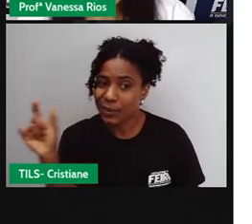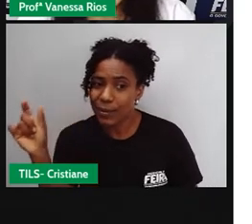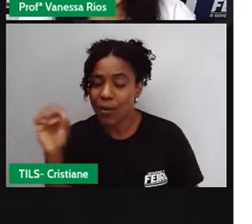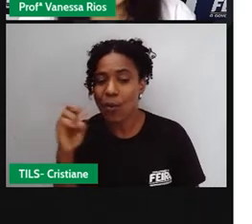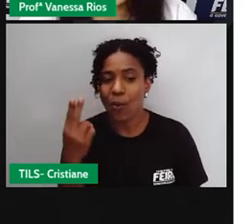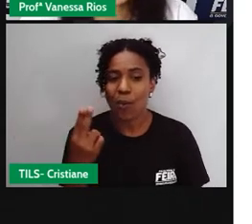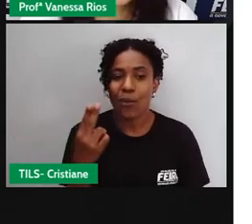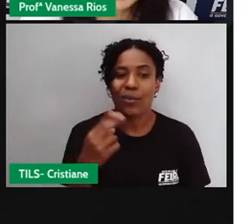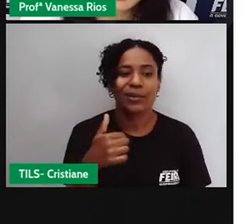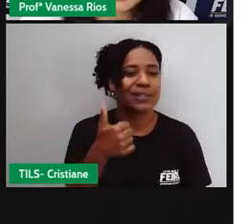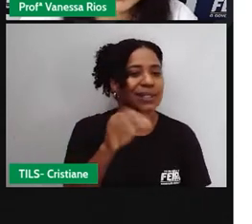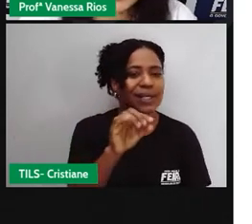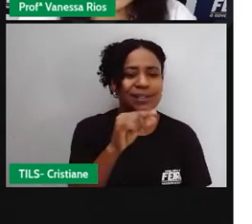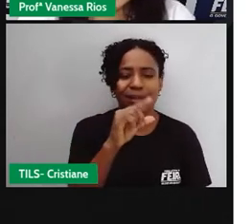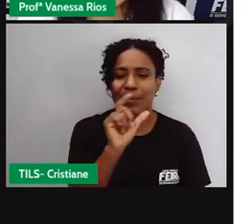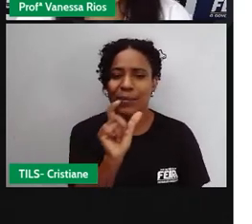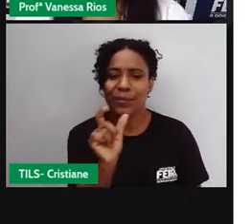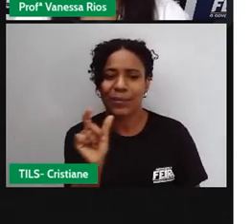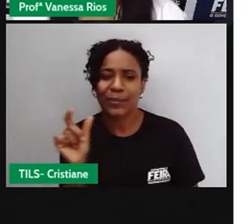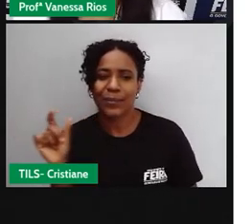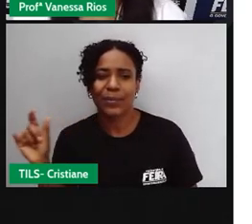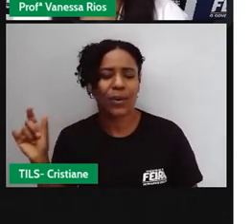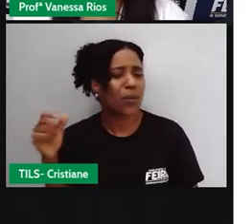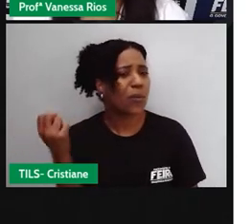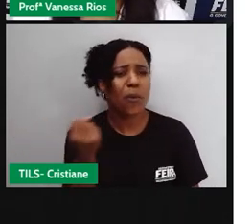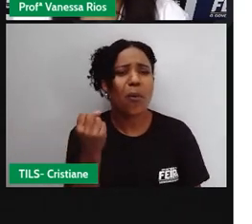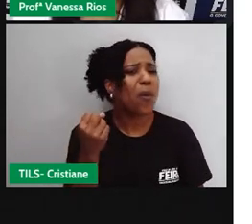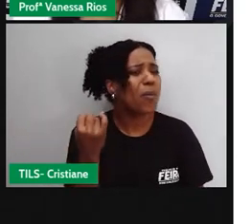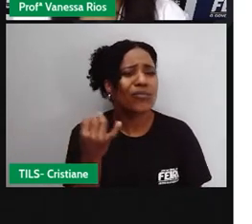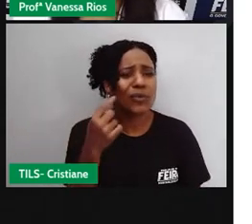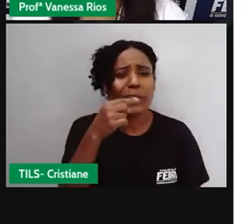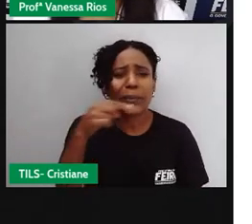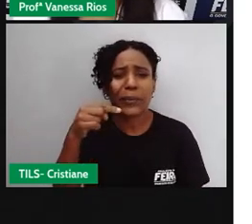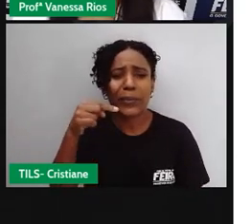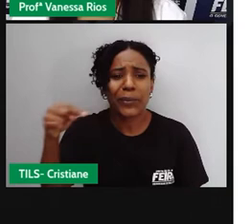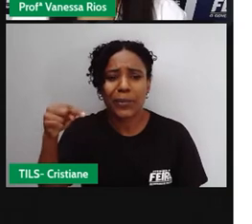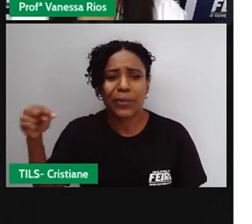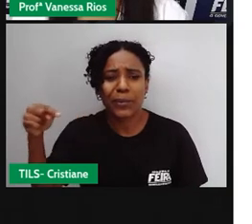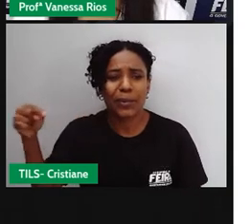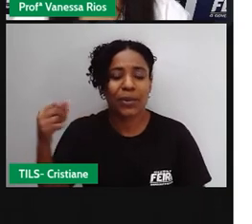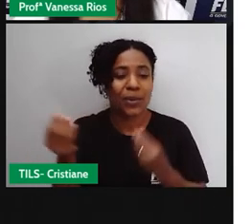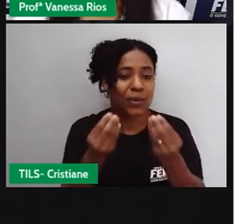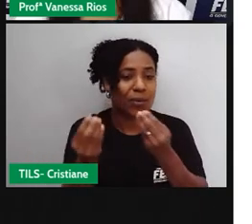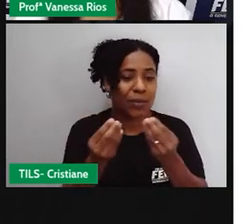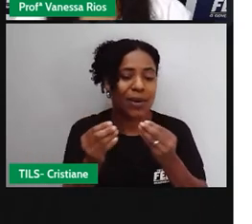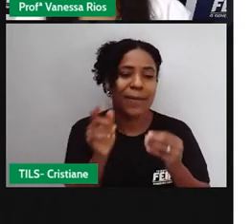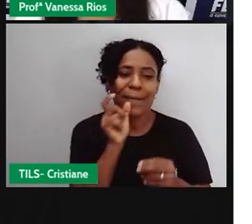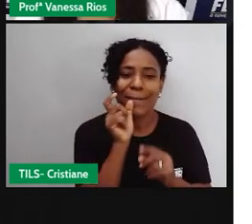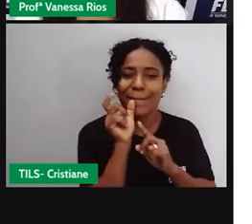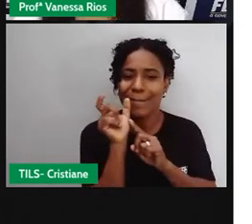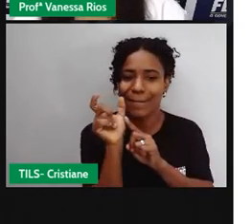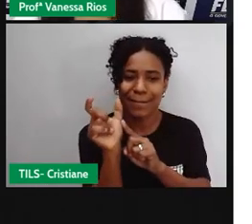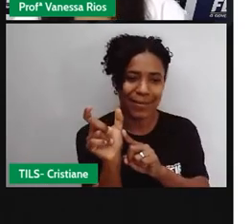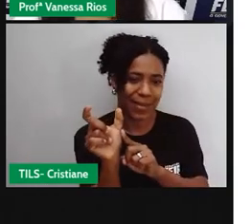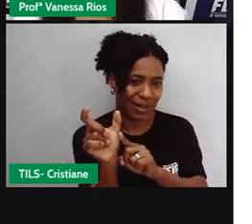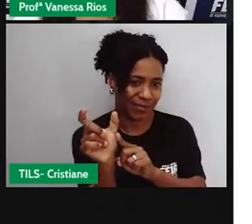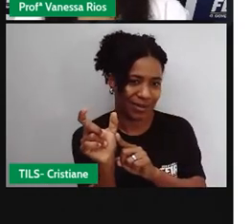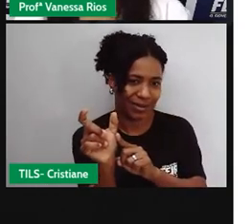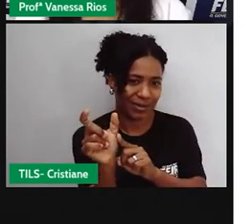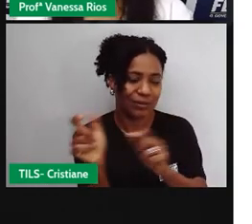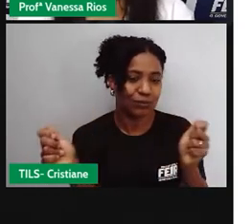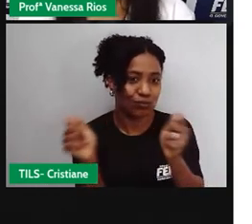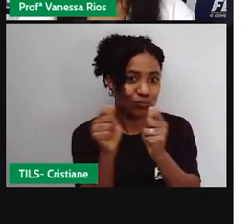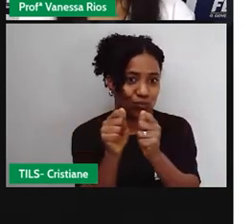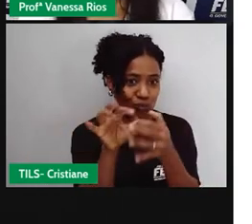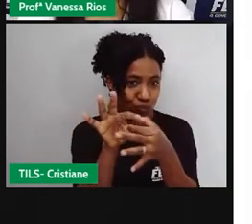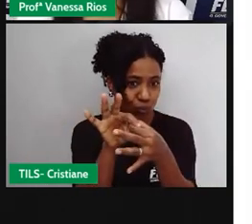sílabas. E como é que a gente conta isso, Pro? A gente conta aí unindo todas as palavras que formam o verso.